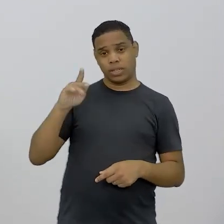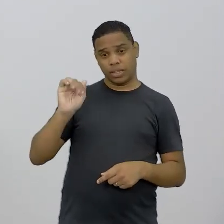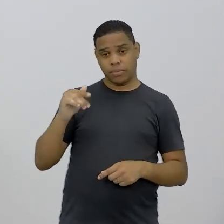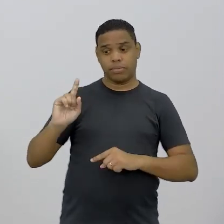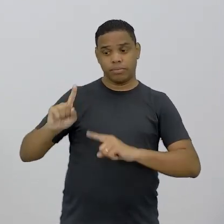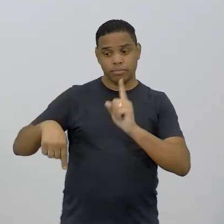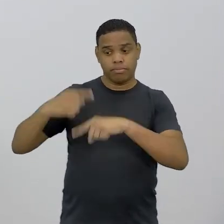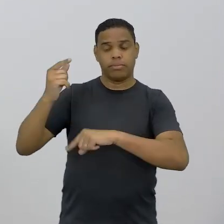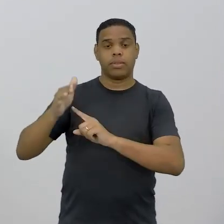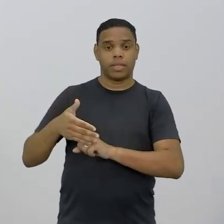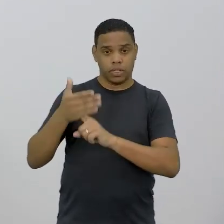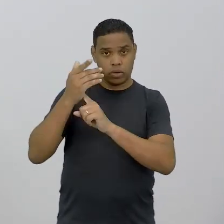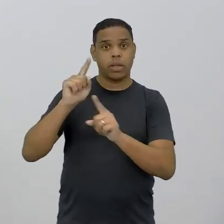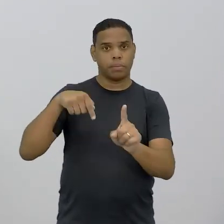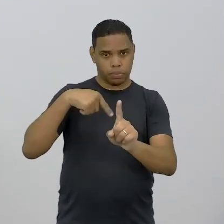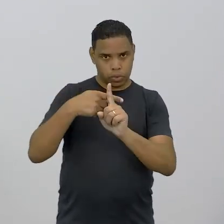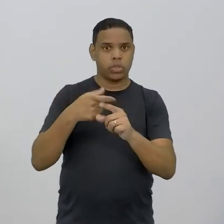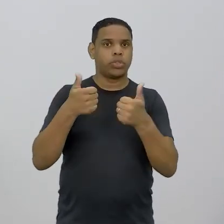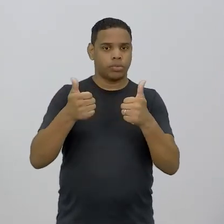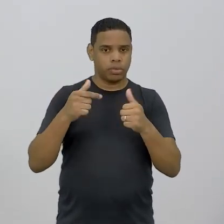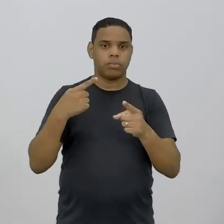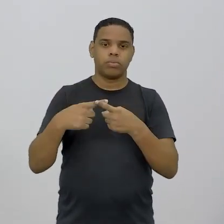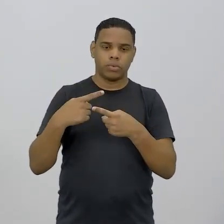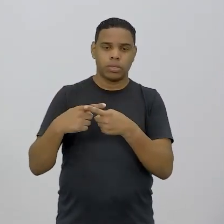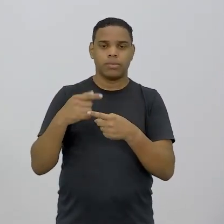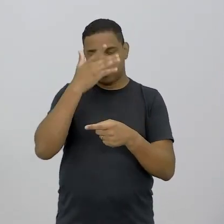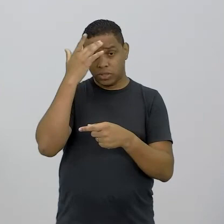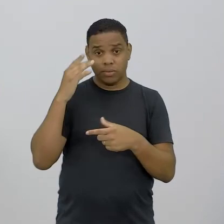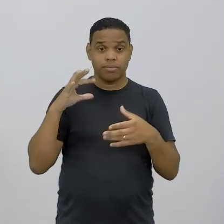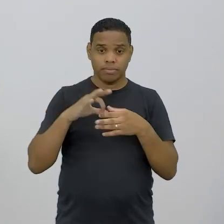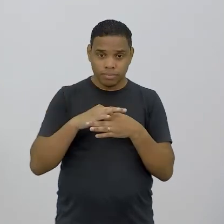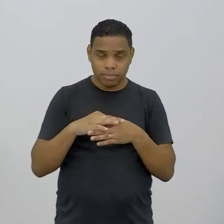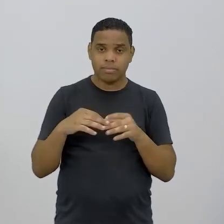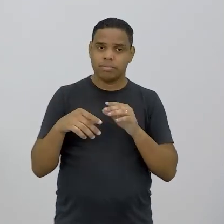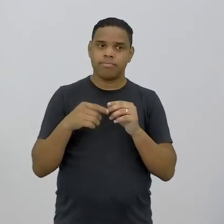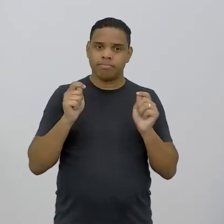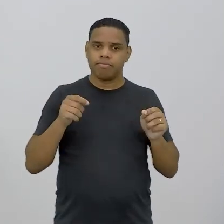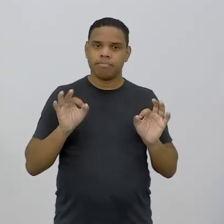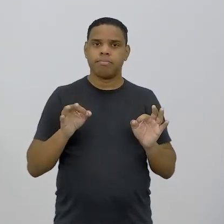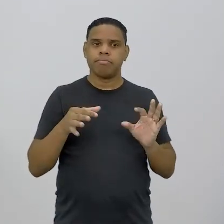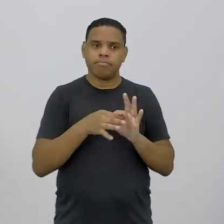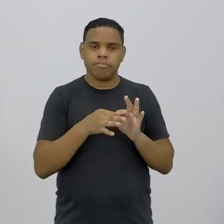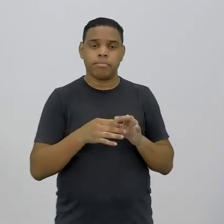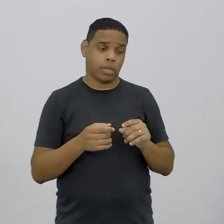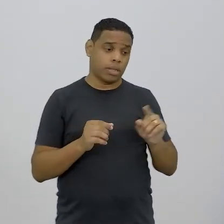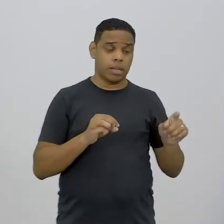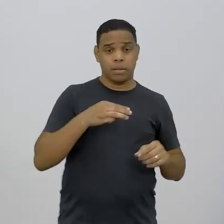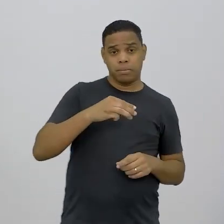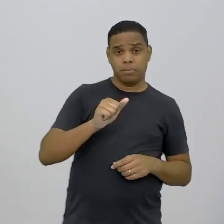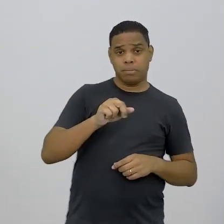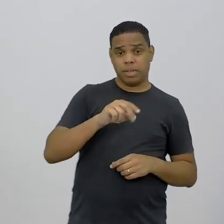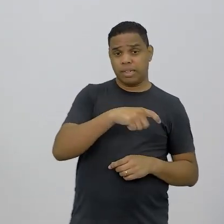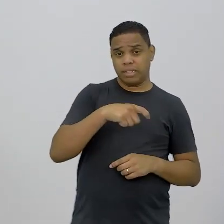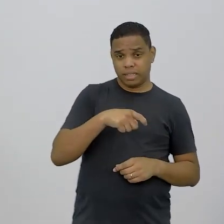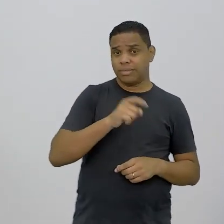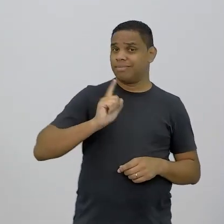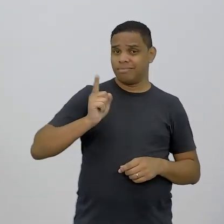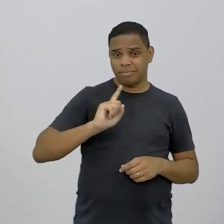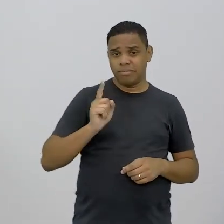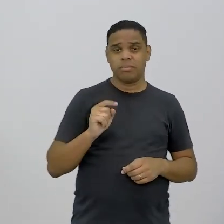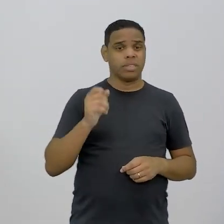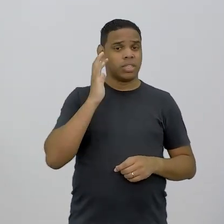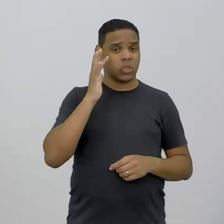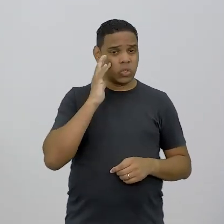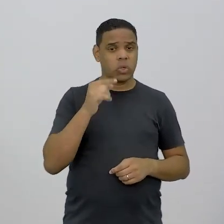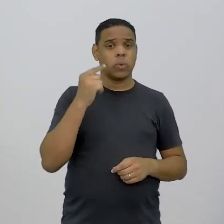avanço tecnológico ele é positivo porque vincula as pessoas de uma forma mais sólida, e para o Karl Marx não, e daí os outros